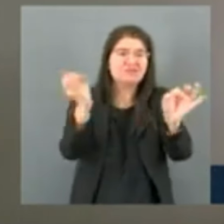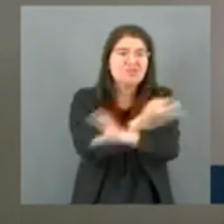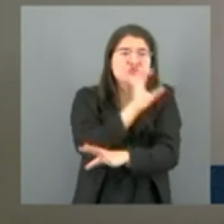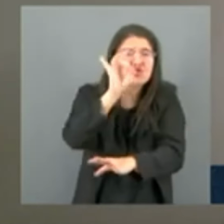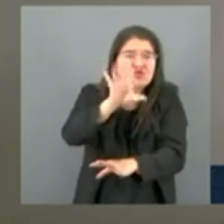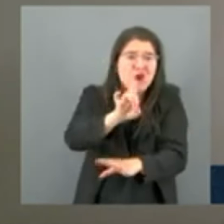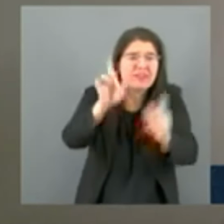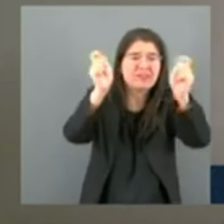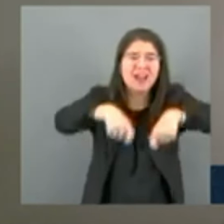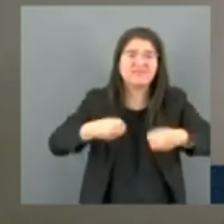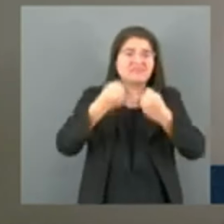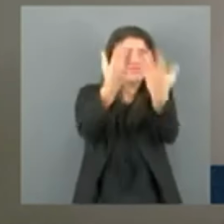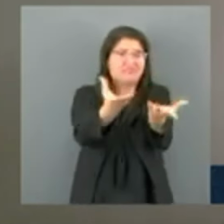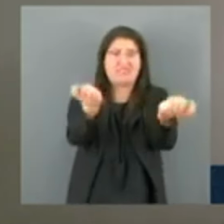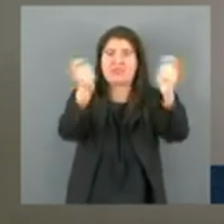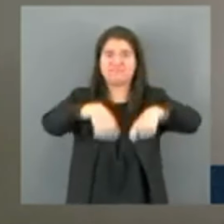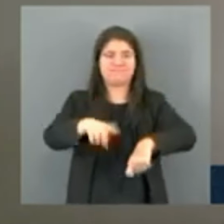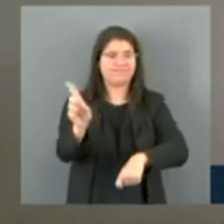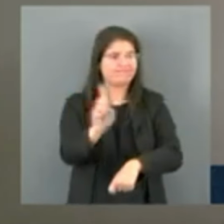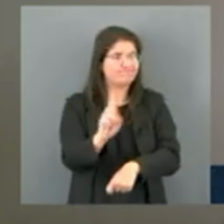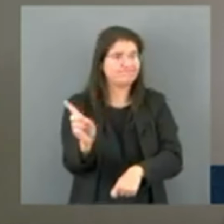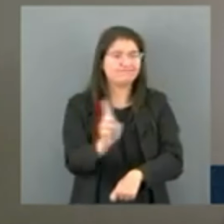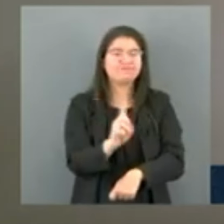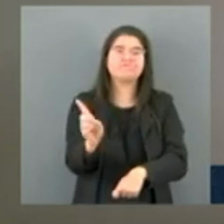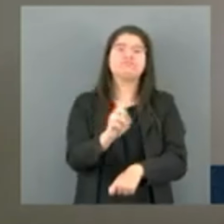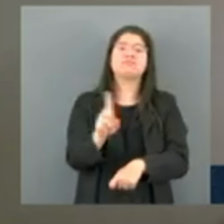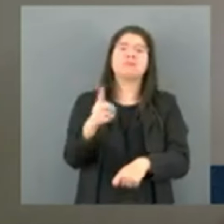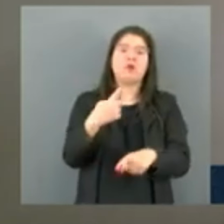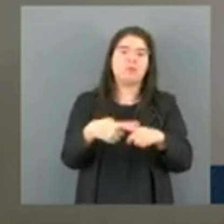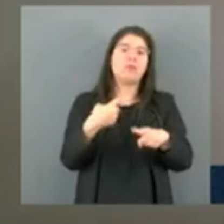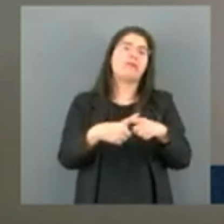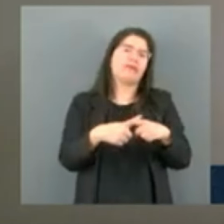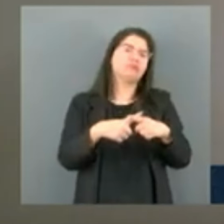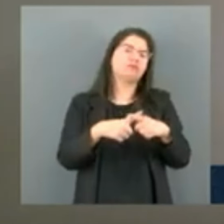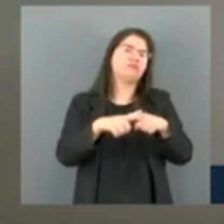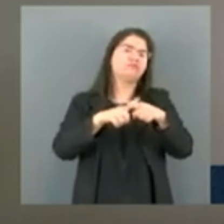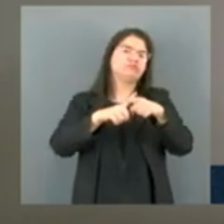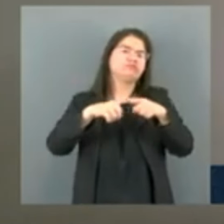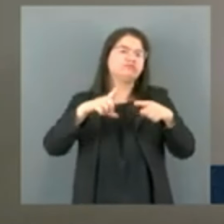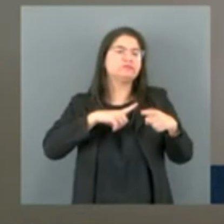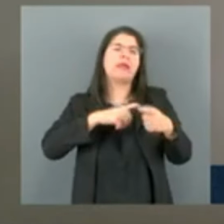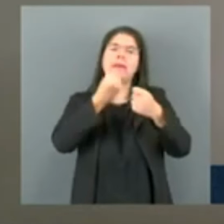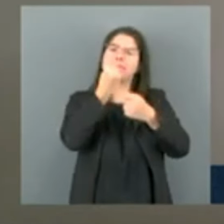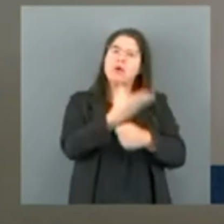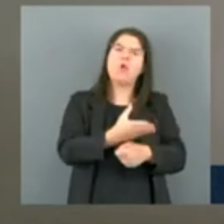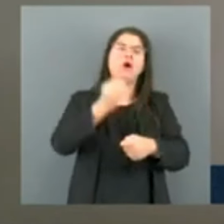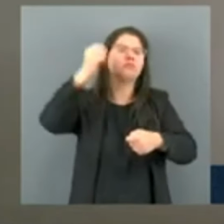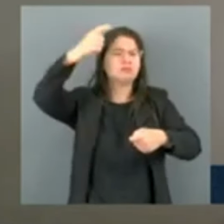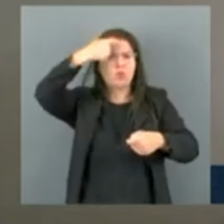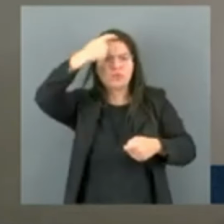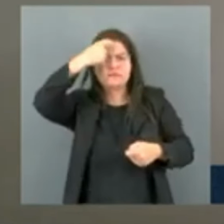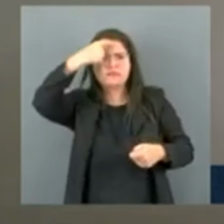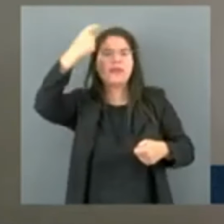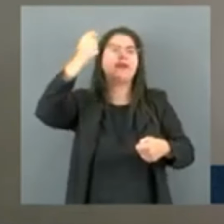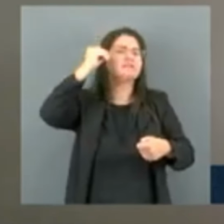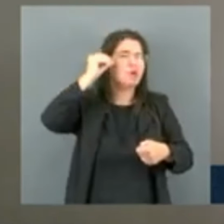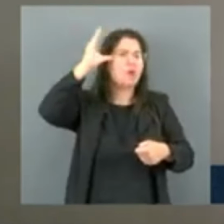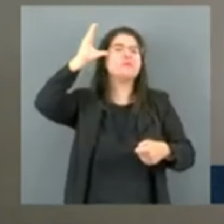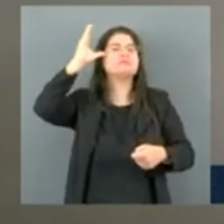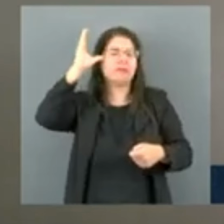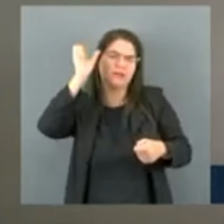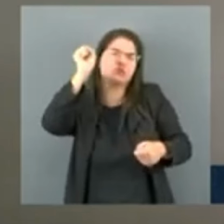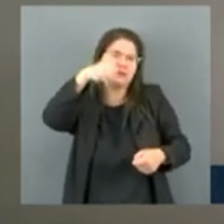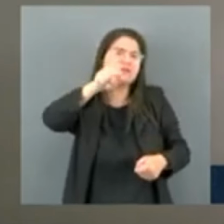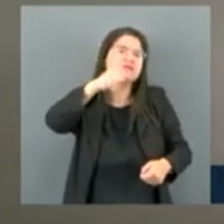felizmente, hoje, na sua imensa maioria, todos têm uma grande consciência, oferecem bons programas de qualificação e as pessoas que atuam